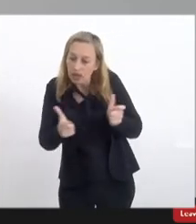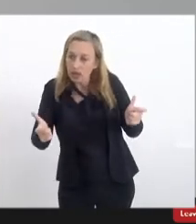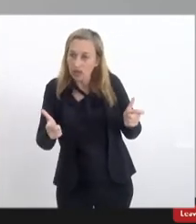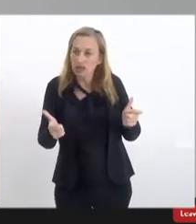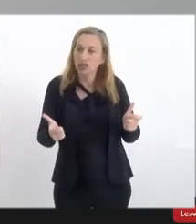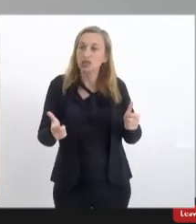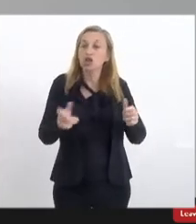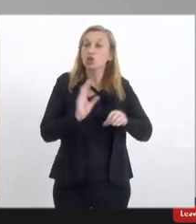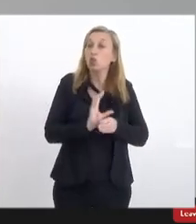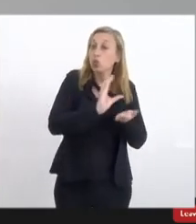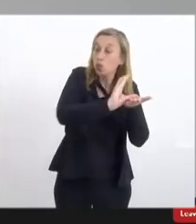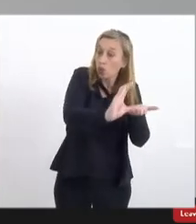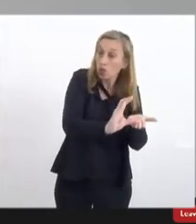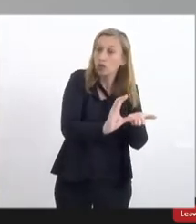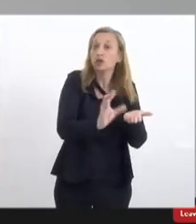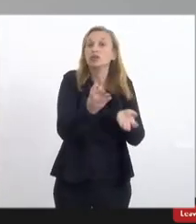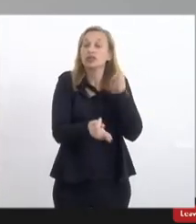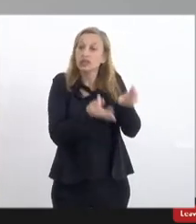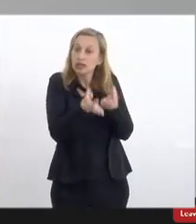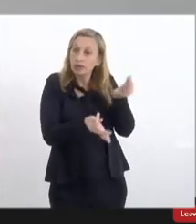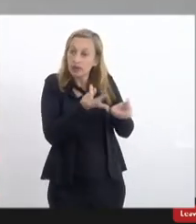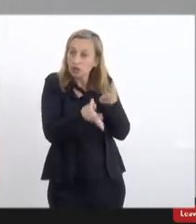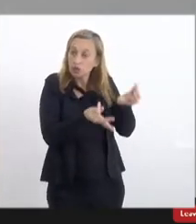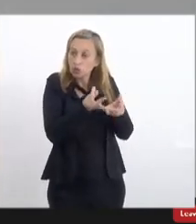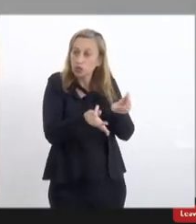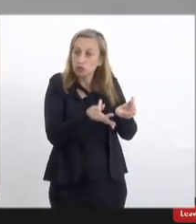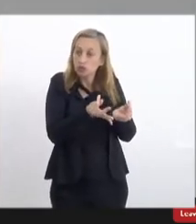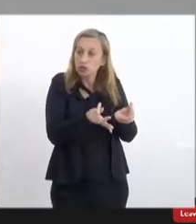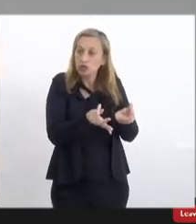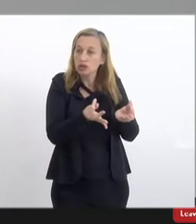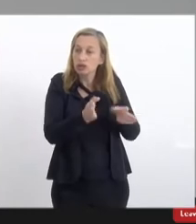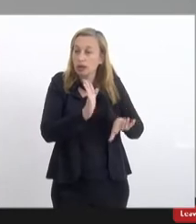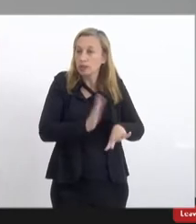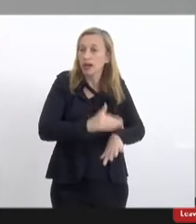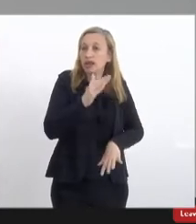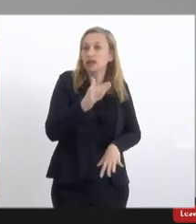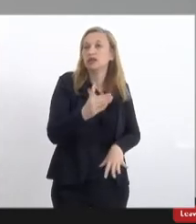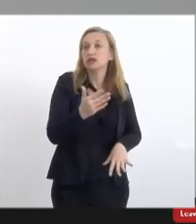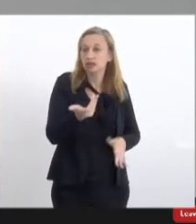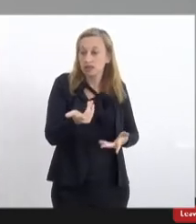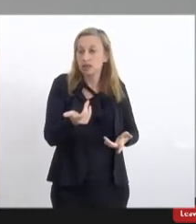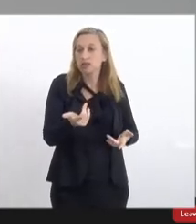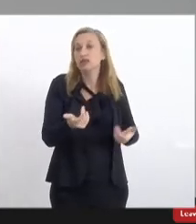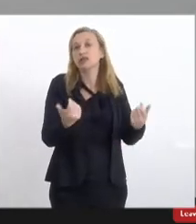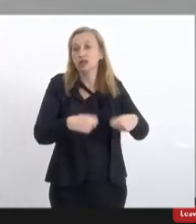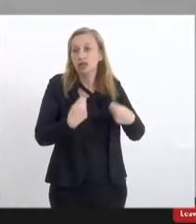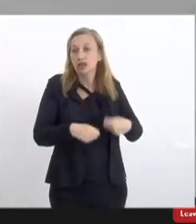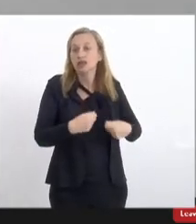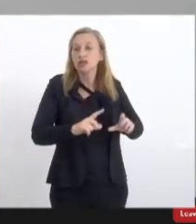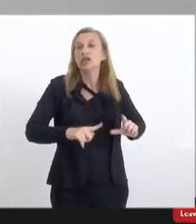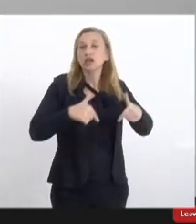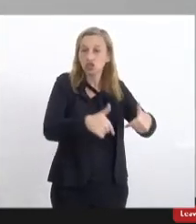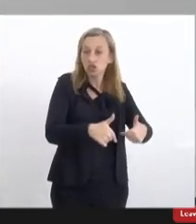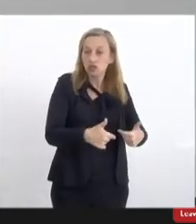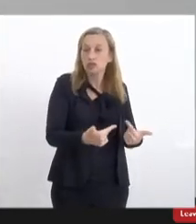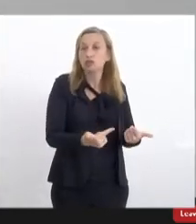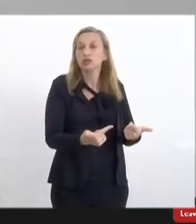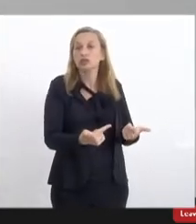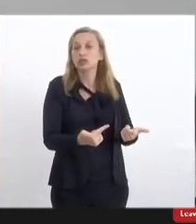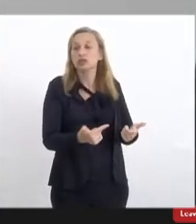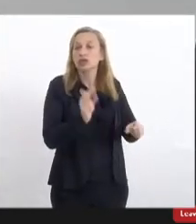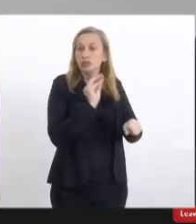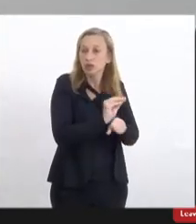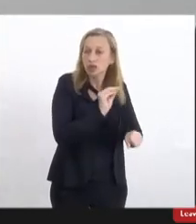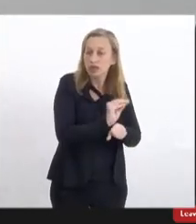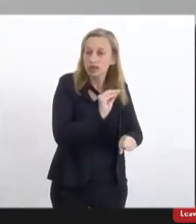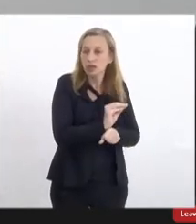os recursos para o tratamento são muito maiores, né? São muito mais necessários. Então, a gente tem atuado muito na